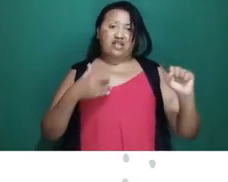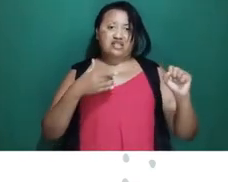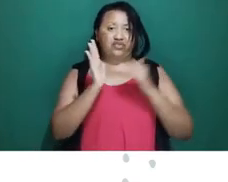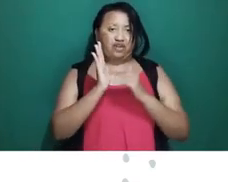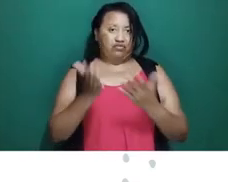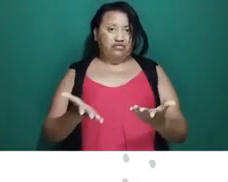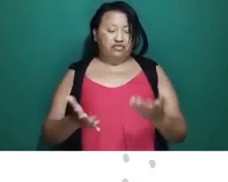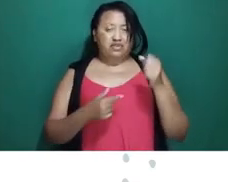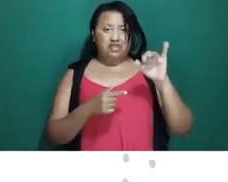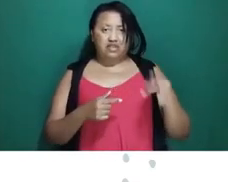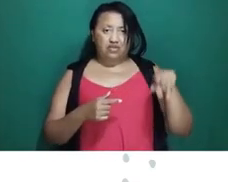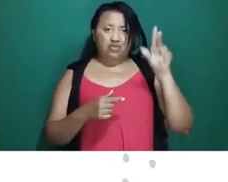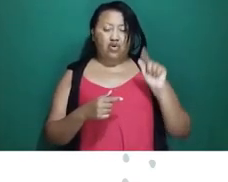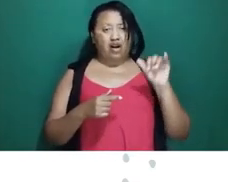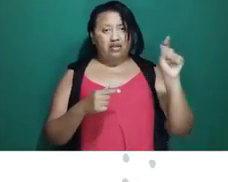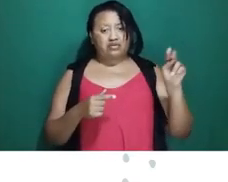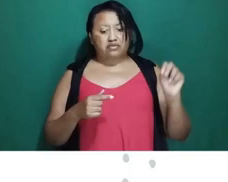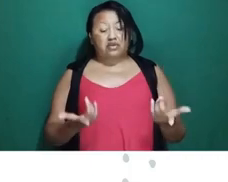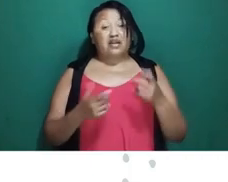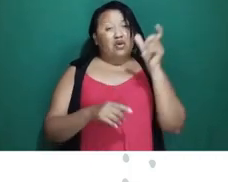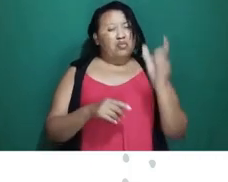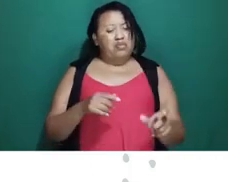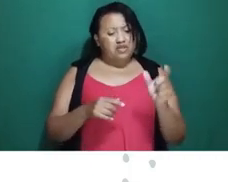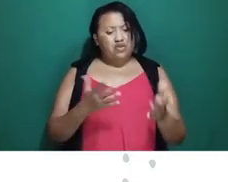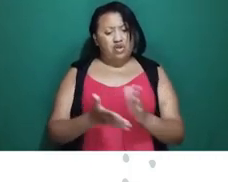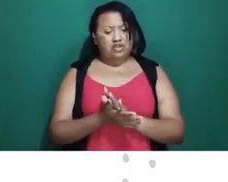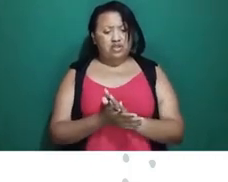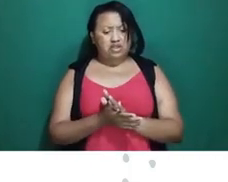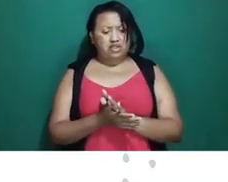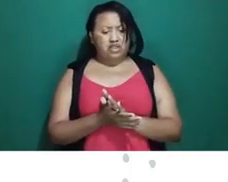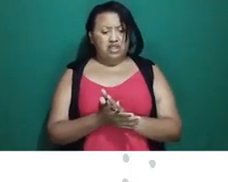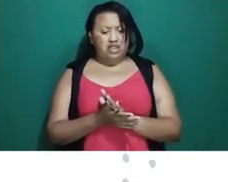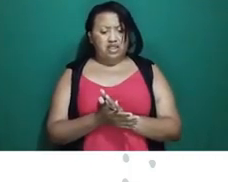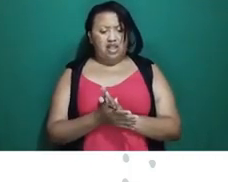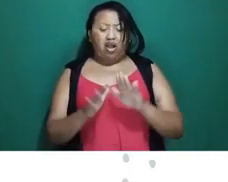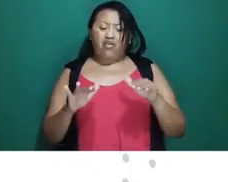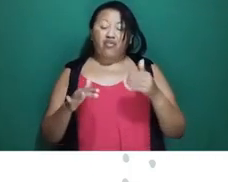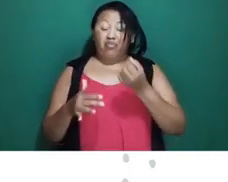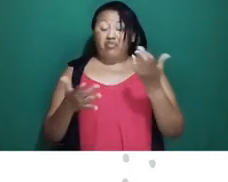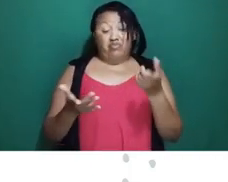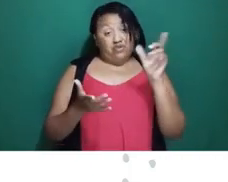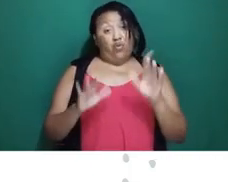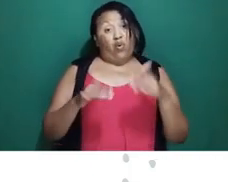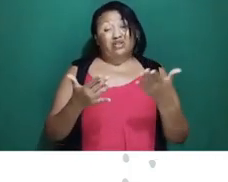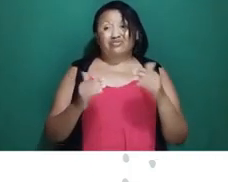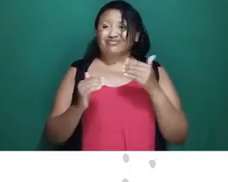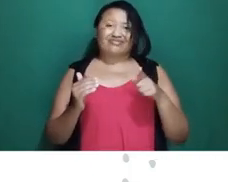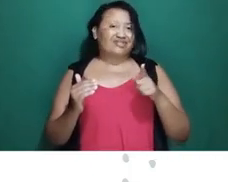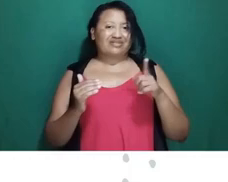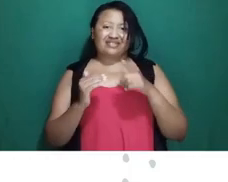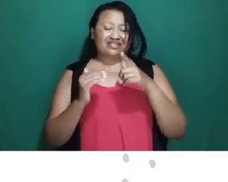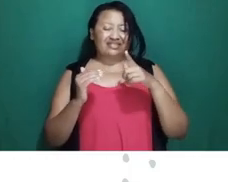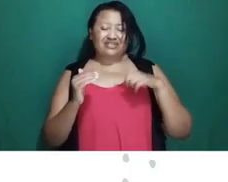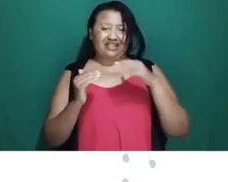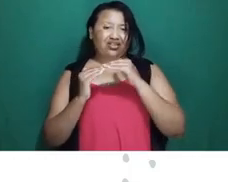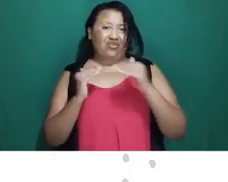pessoa de pessoa vai ocorrer quando ocorre a discordância entre o